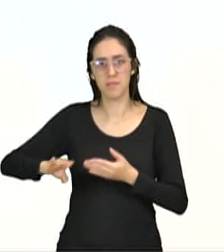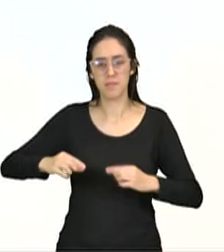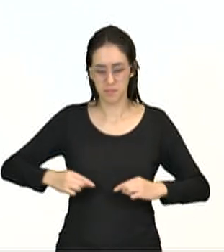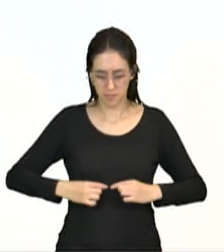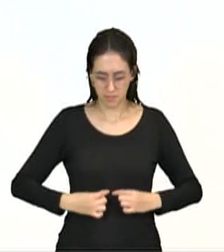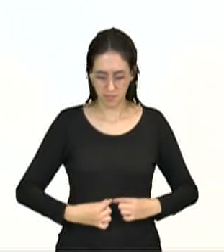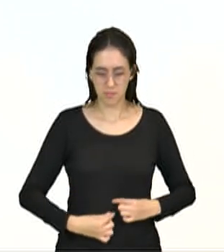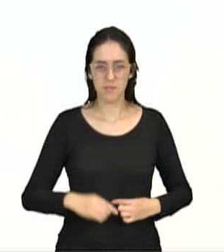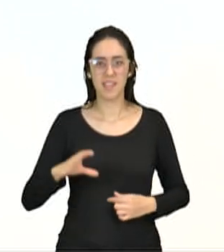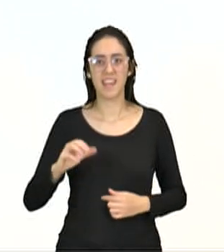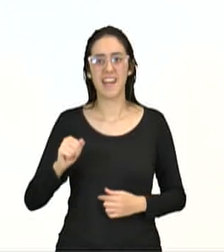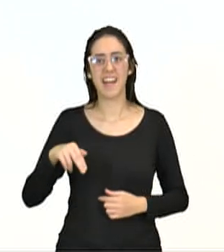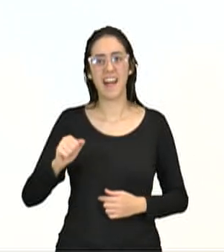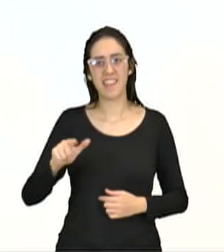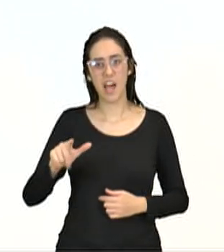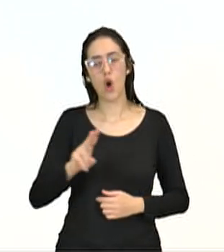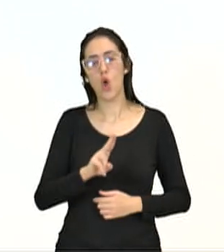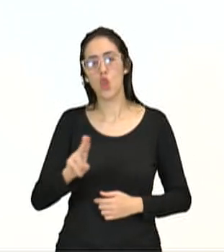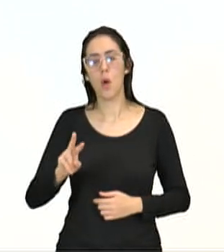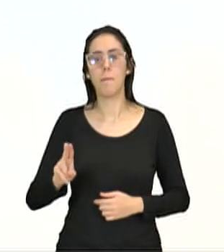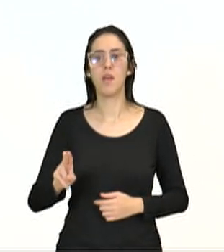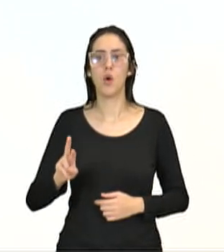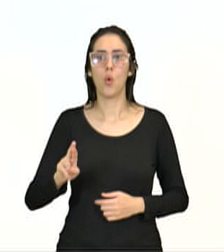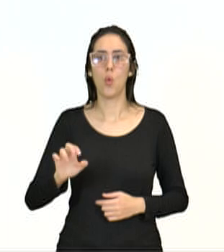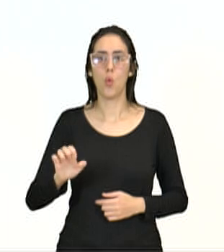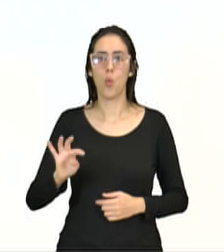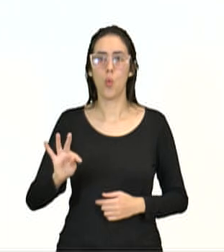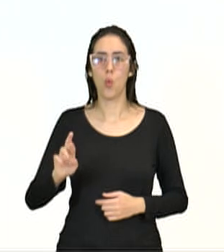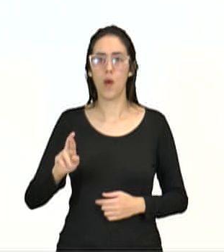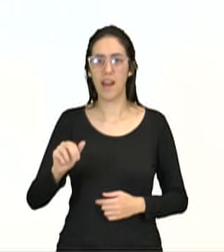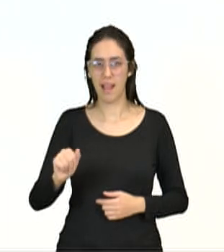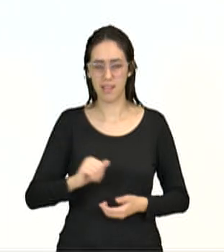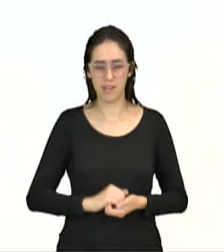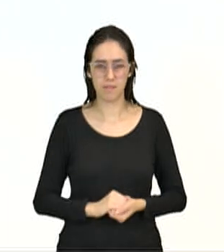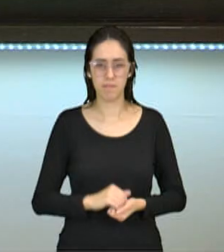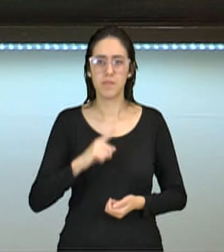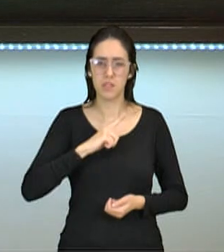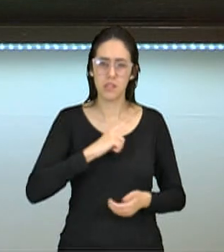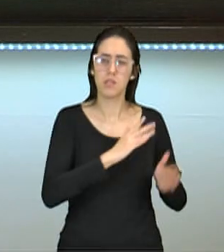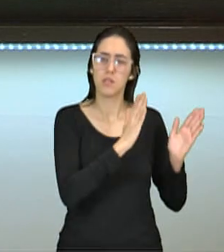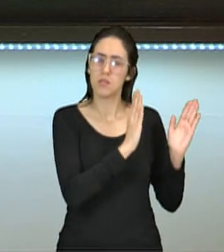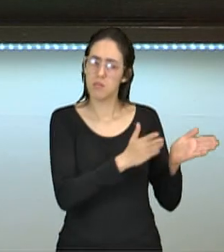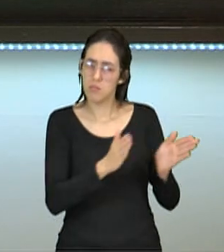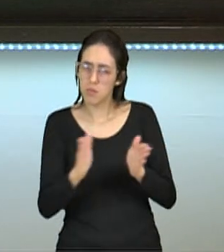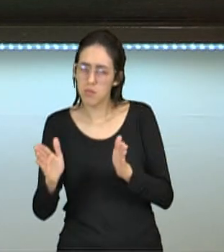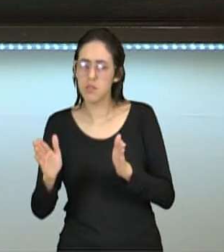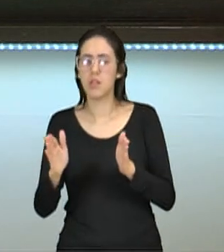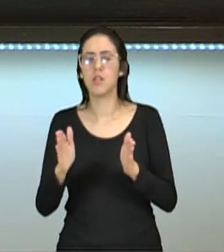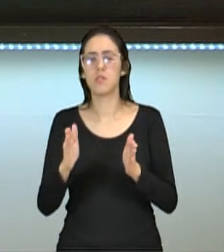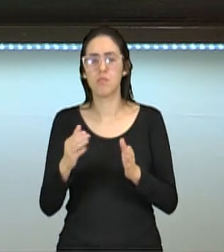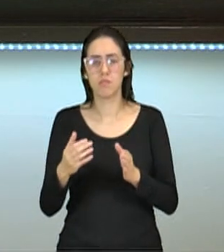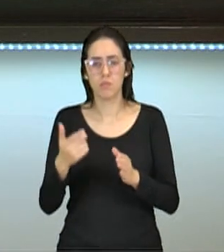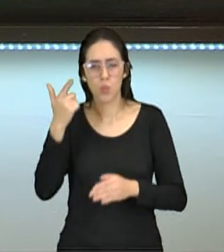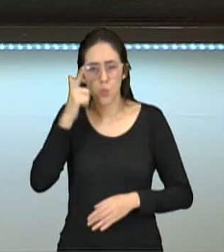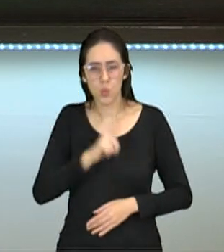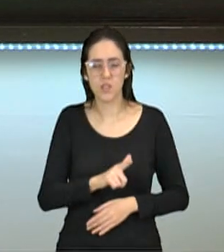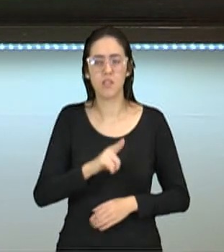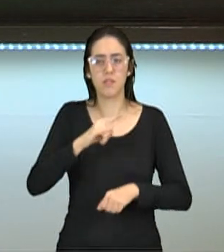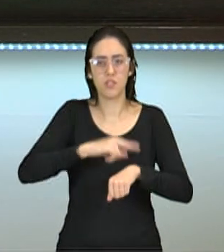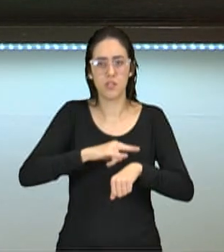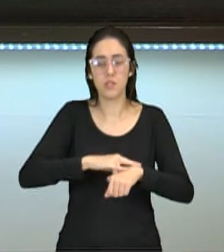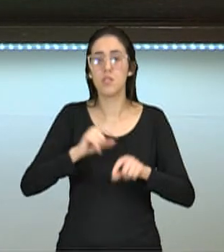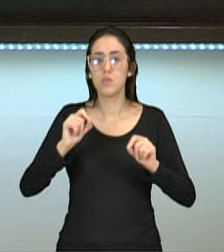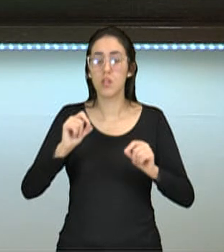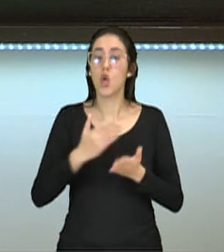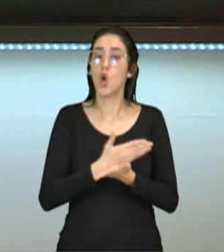canal chamado de uretra. Esse processo todo de formação de urina, então ele começa ainda